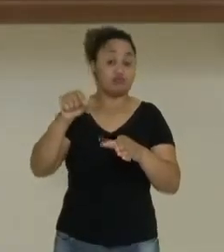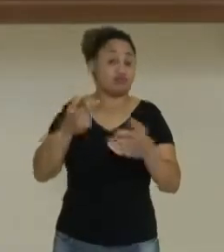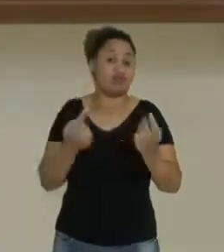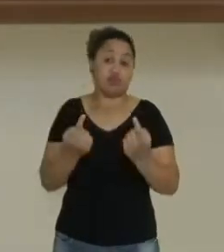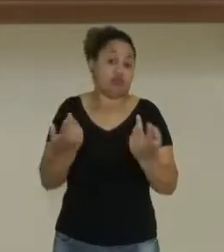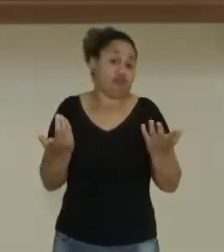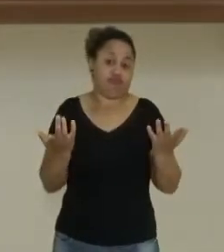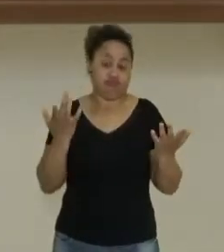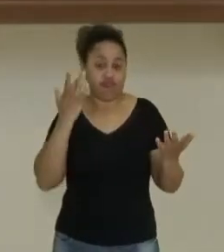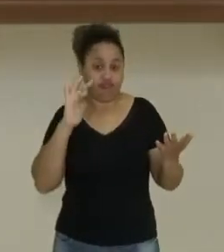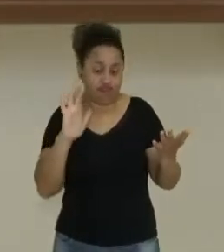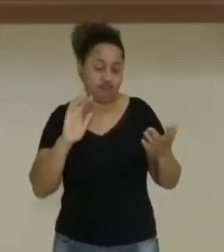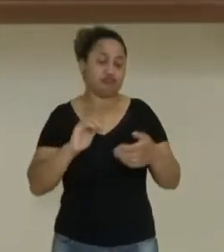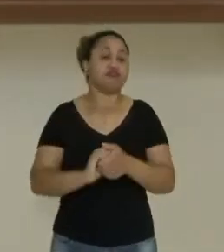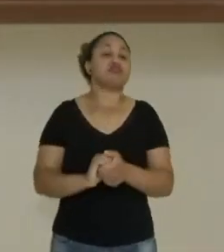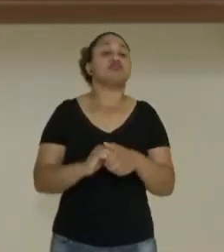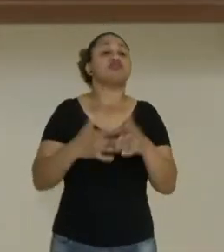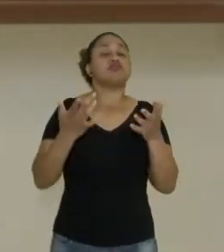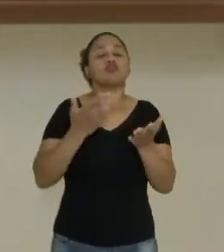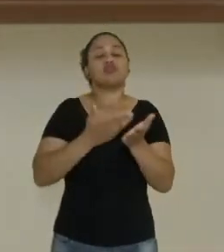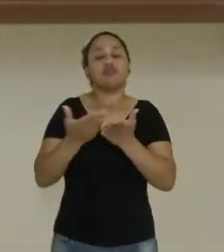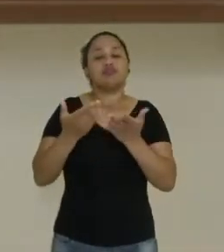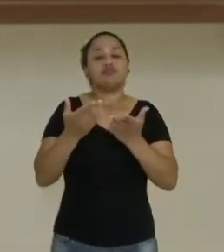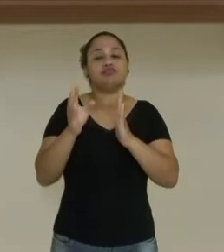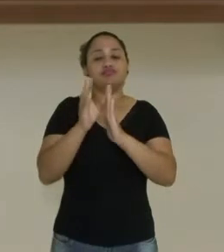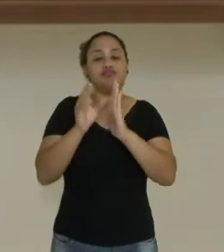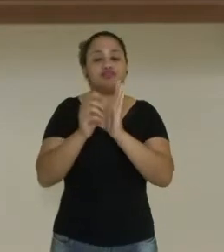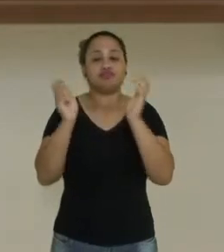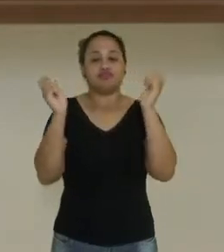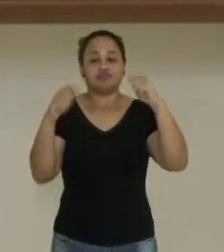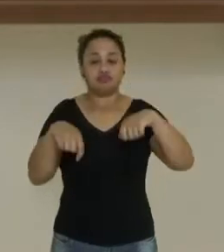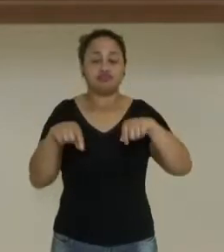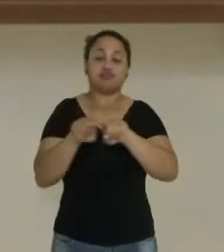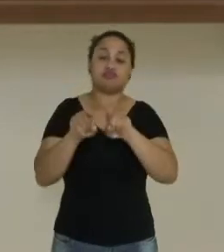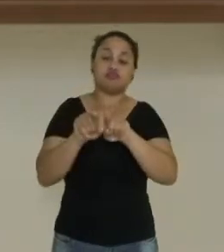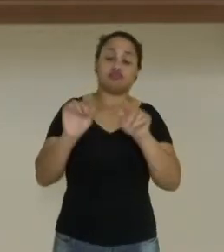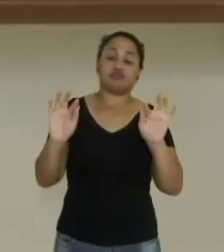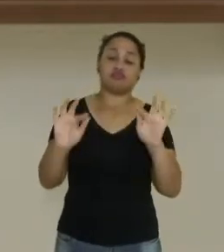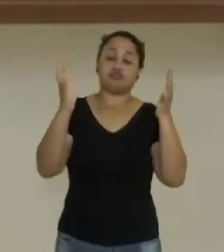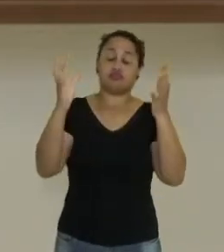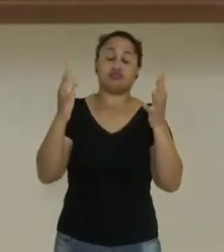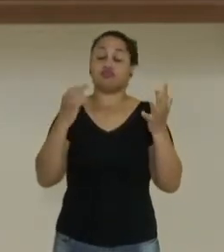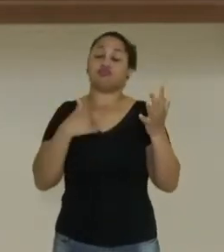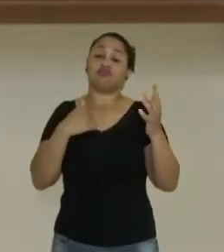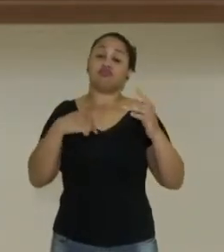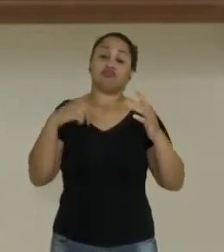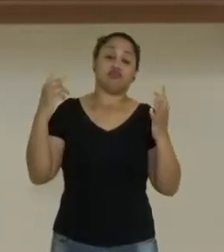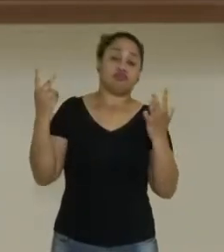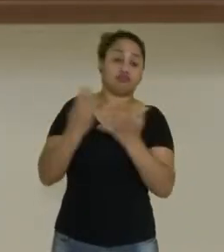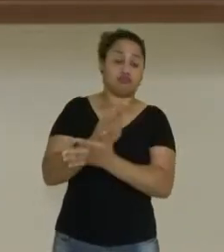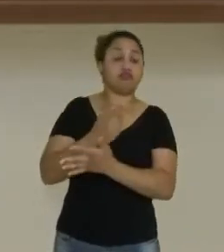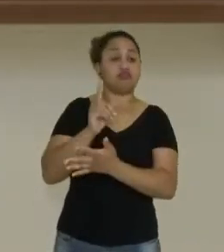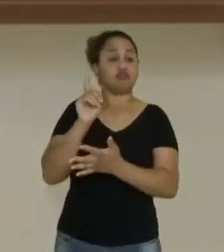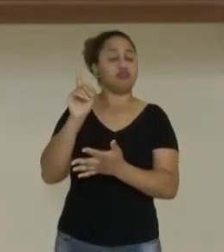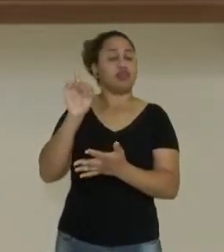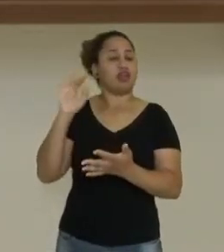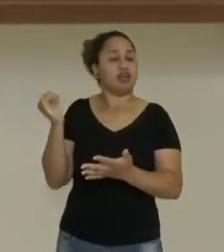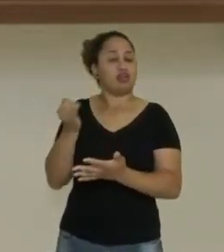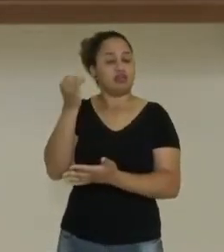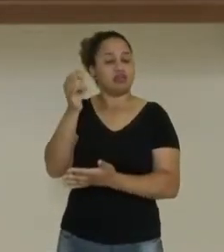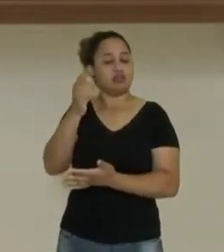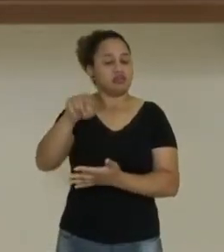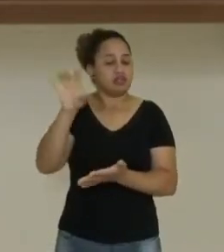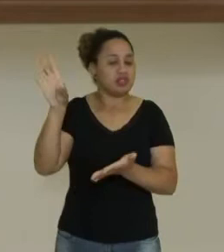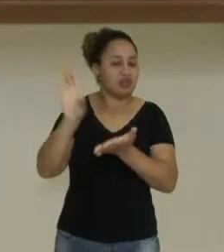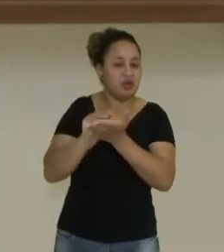estamos começando a trabalhar com probabilidade e com fenômenos aleatórios, essa tela é muito importante que